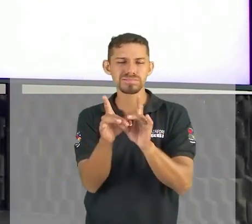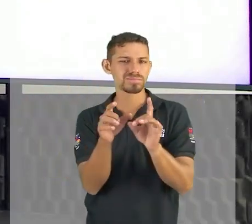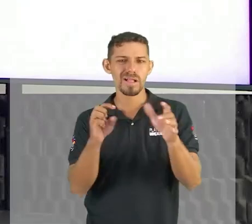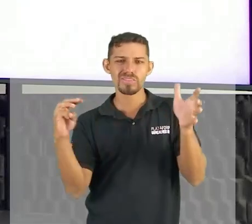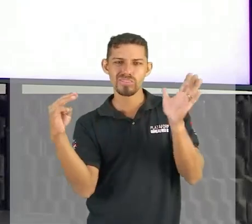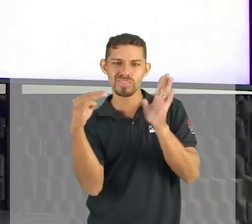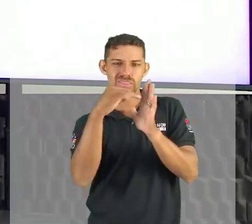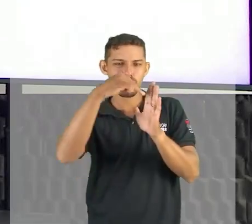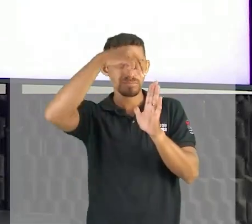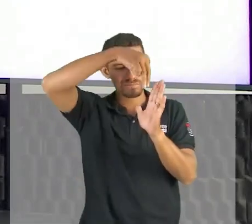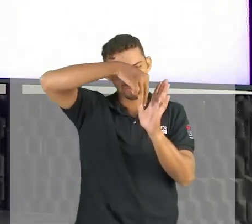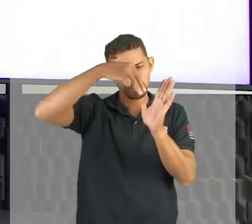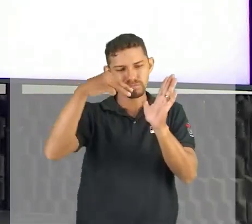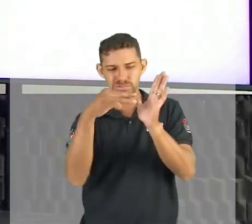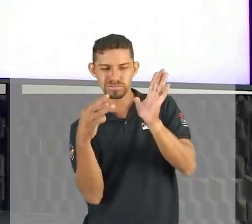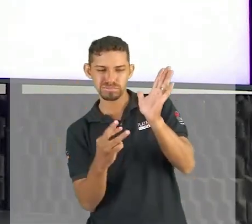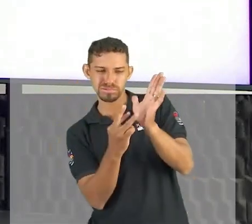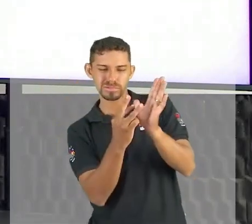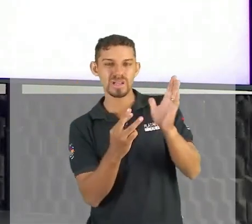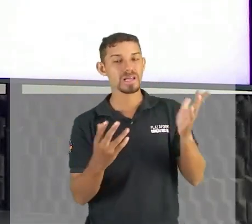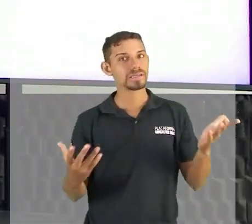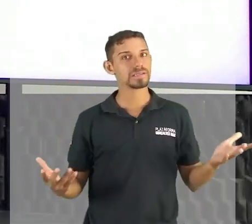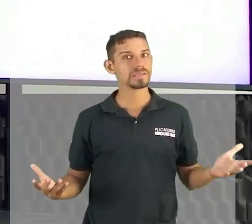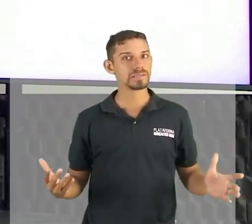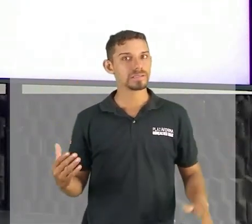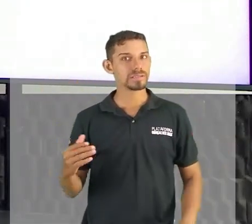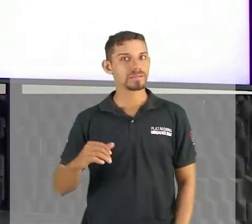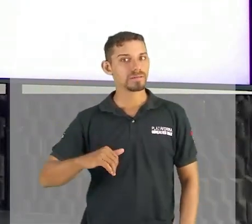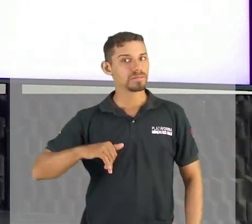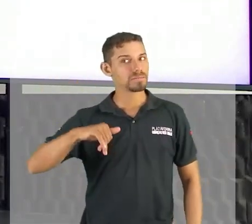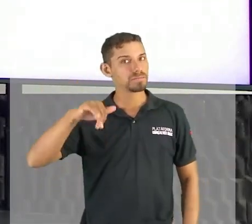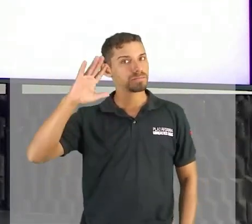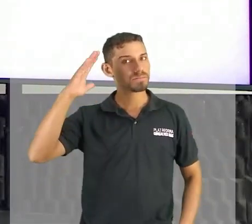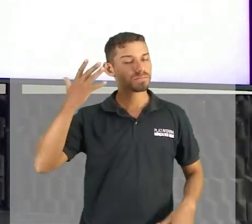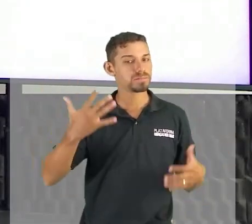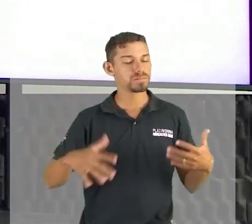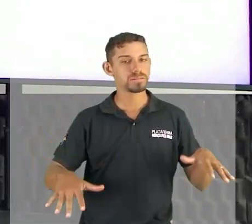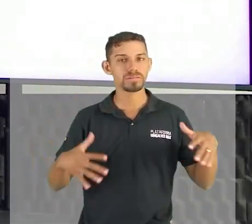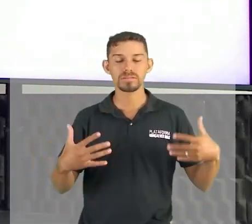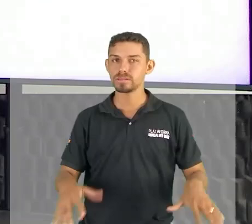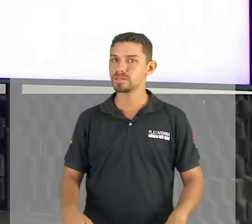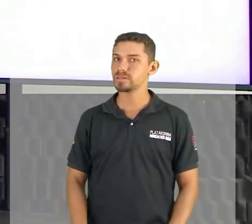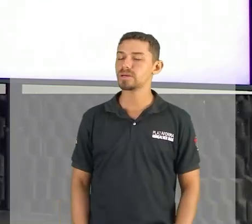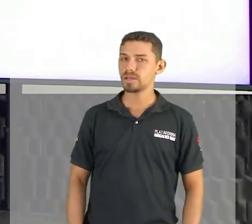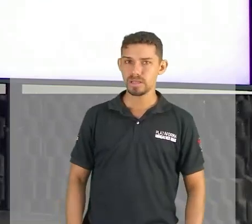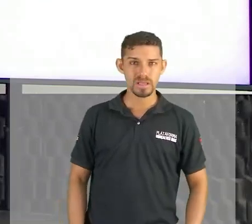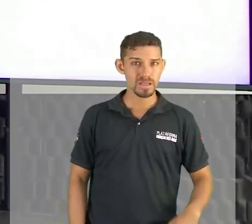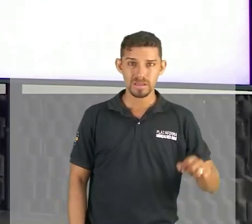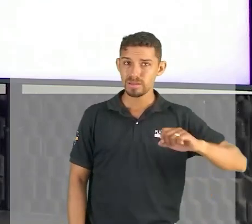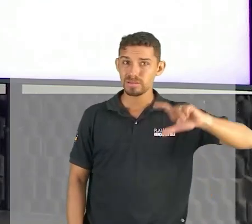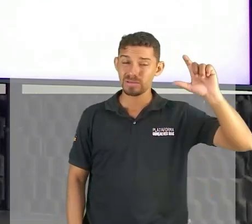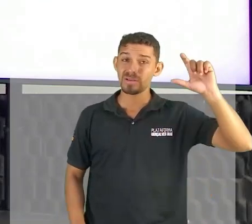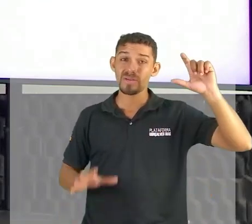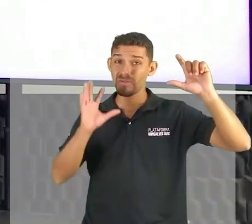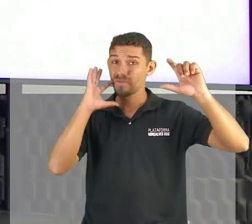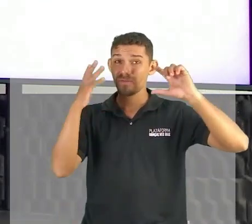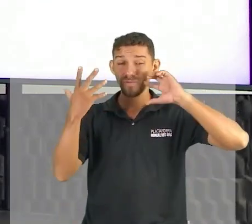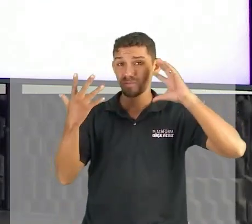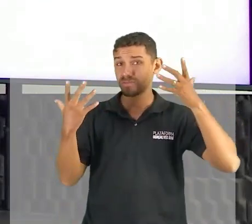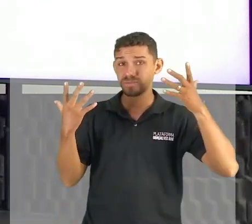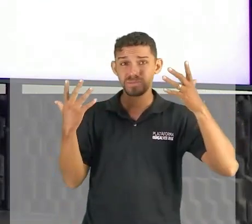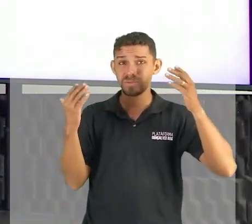micro-ondas somada com a corrente da geladeira somada com a corrente da tomada isso com uma corrente altíssima dessa vai causar